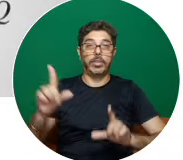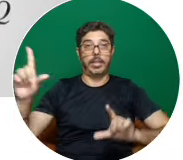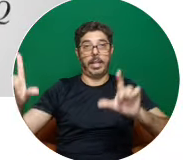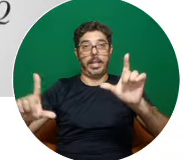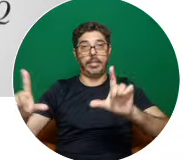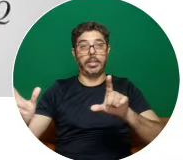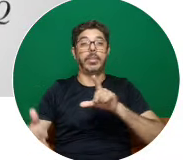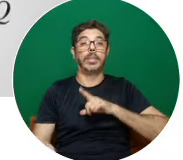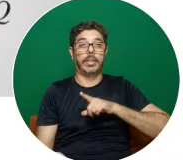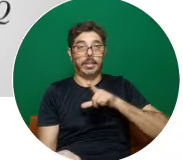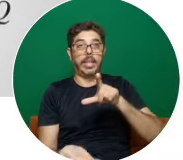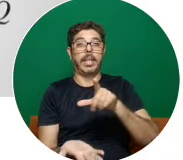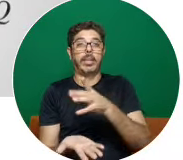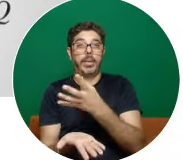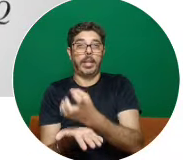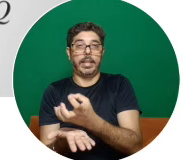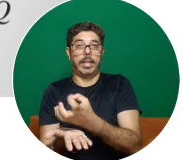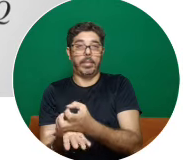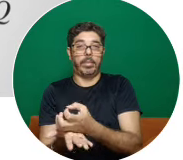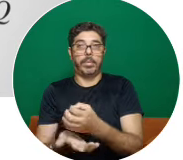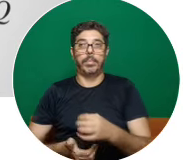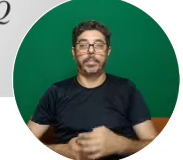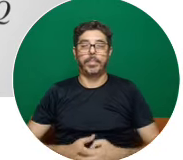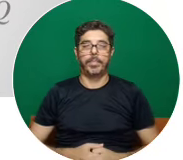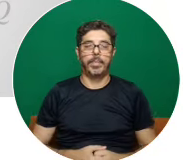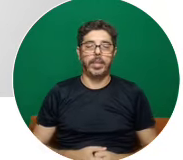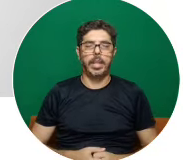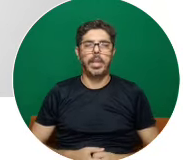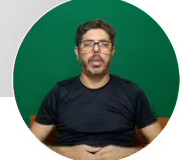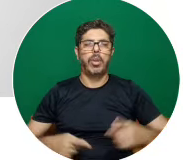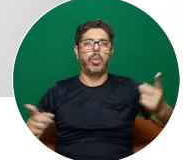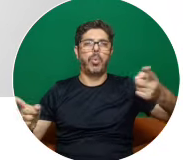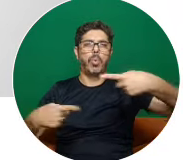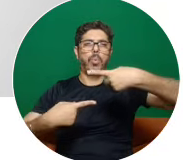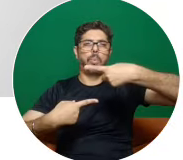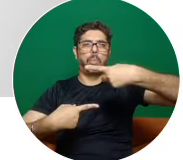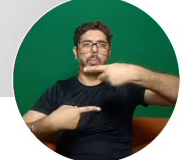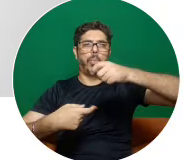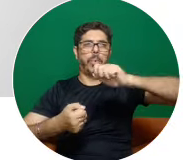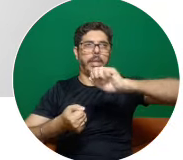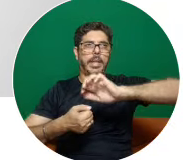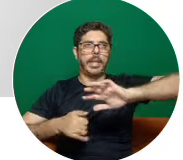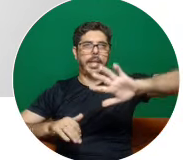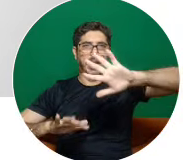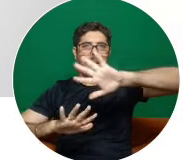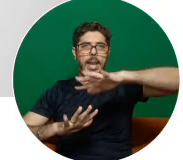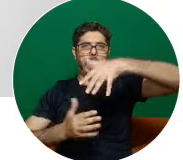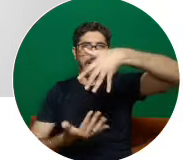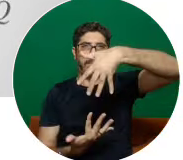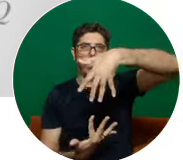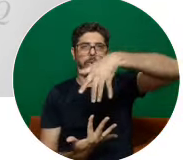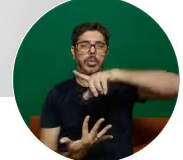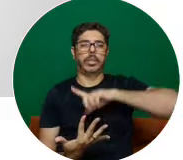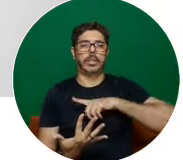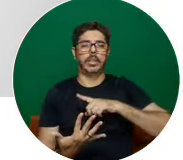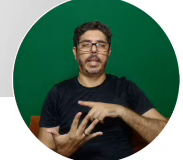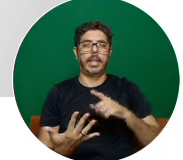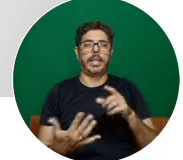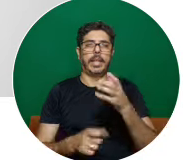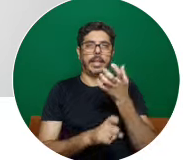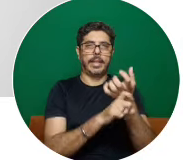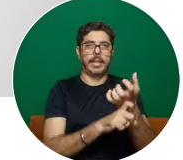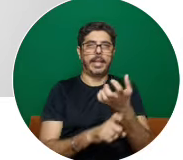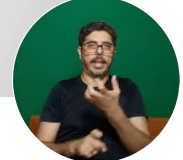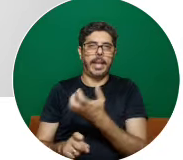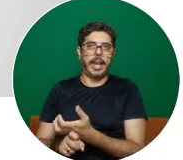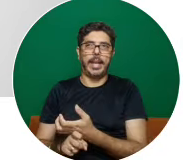O campo elétrico entre qualquer ponto da região entre os dois eletrodos é proporcional à magnitude da carga de cada eletrodo. Então, a